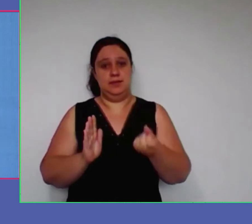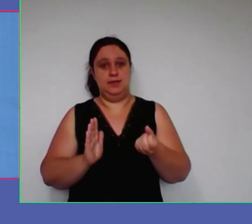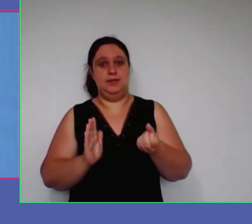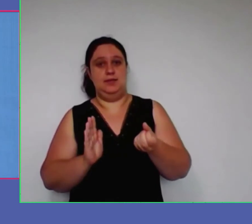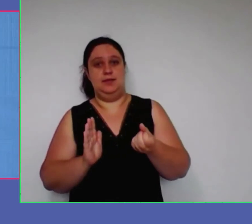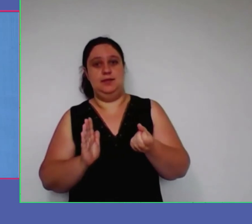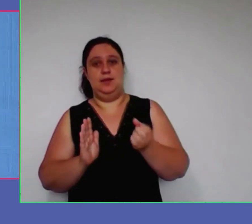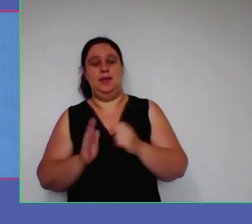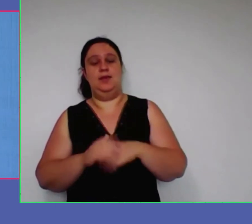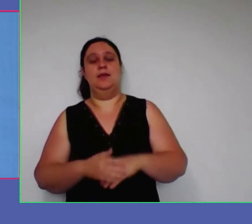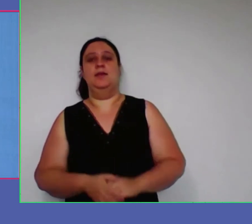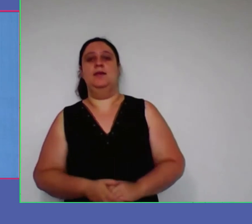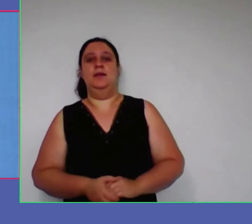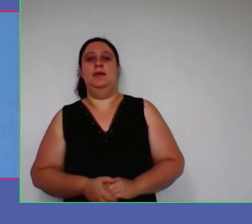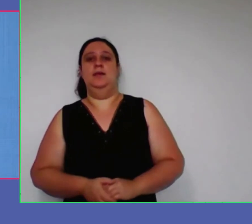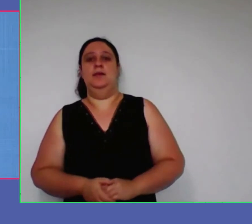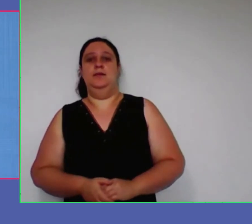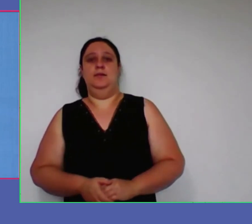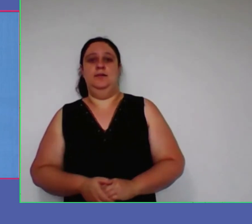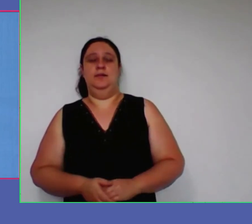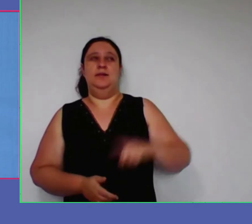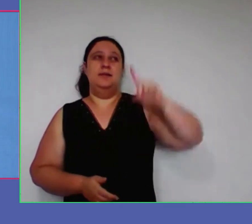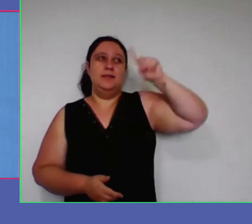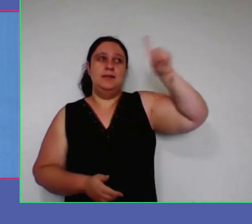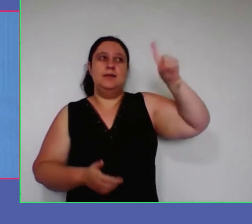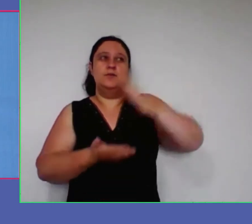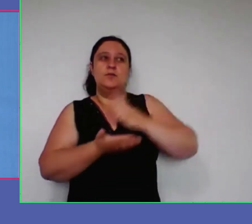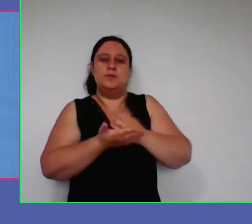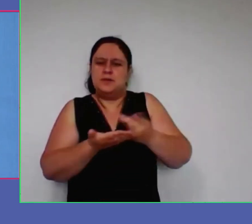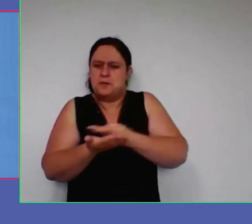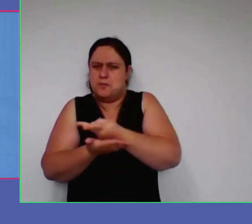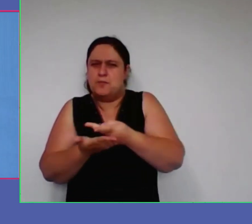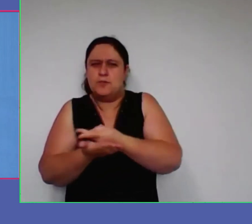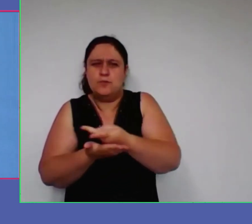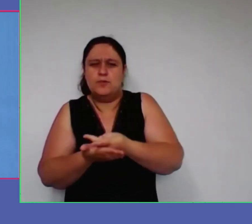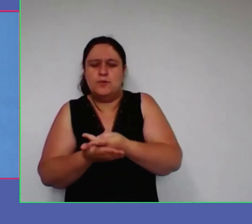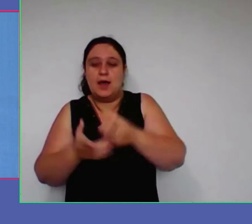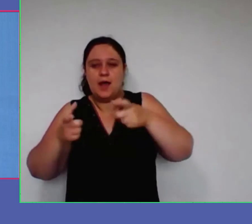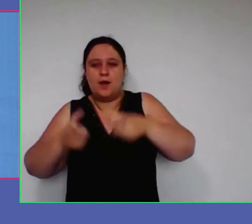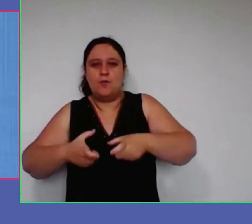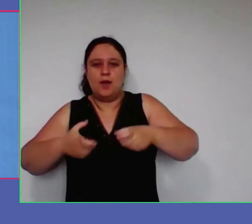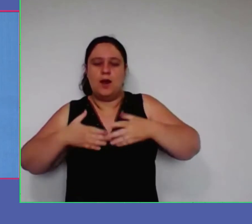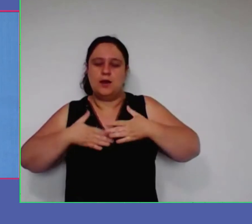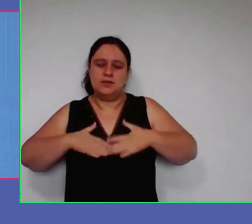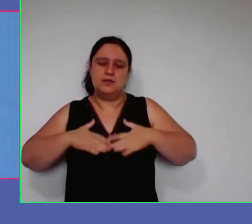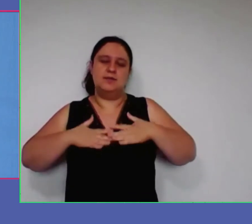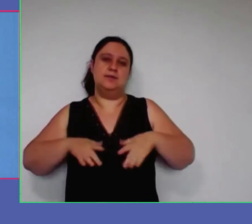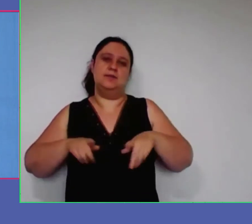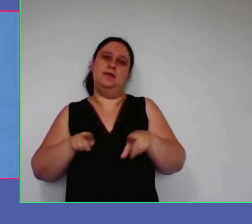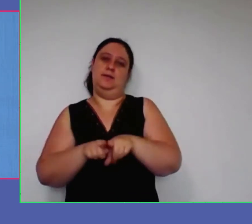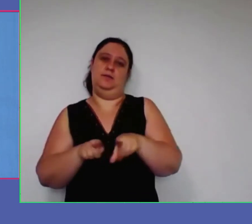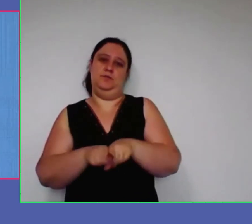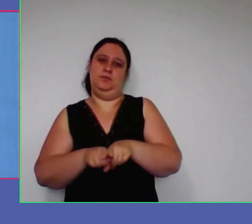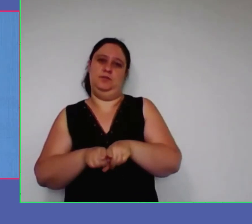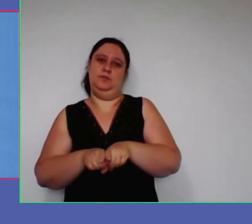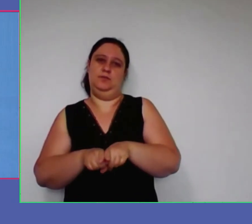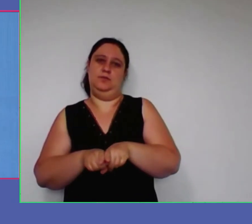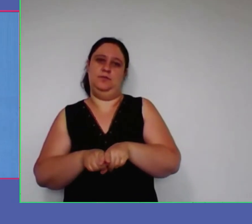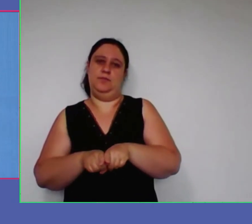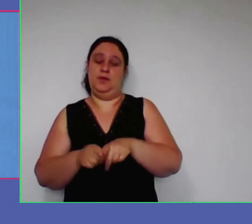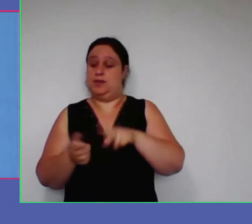Deus está procurando um lugar de descanso também. Eu não li com vocês, vamos